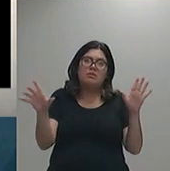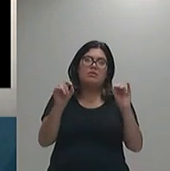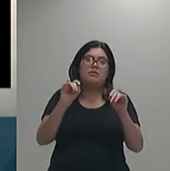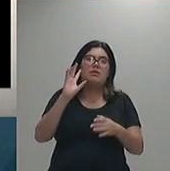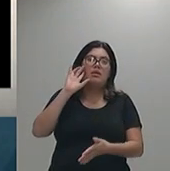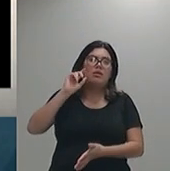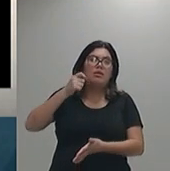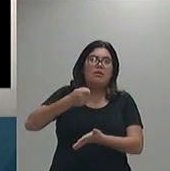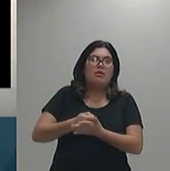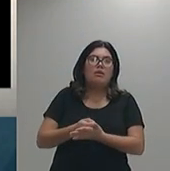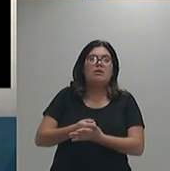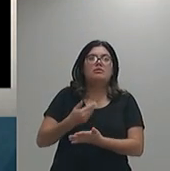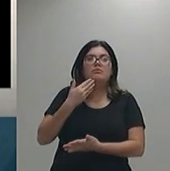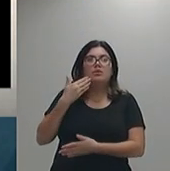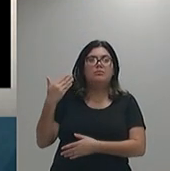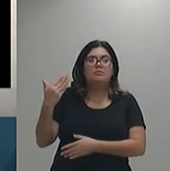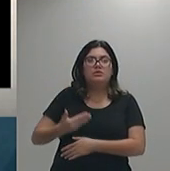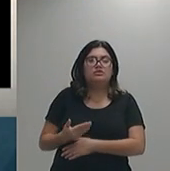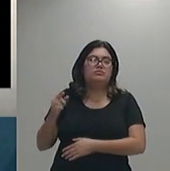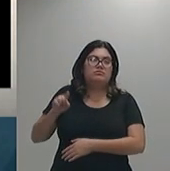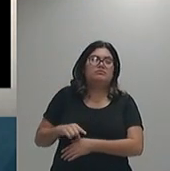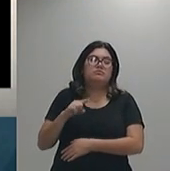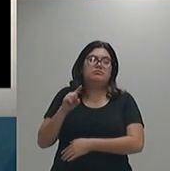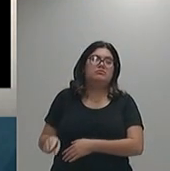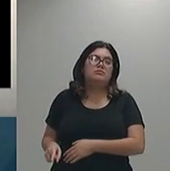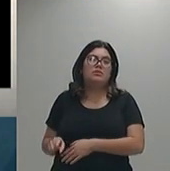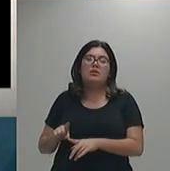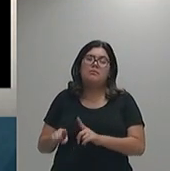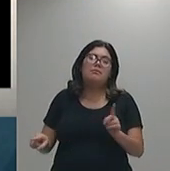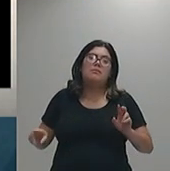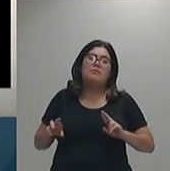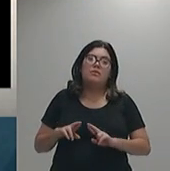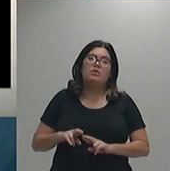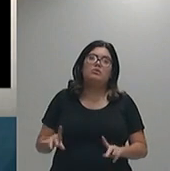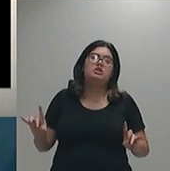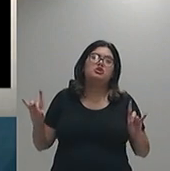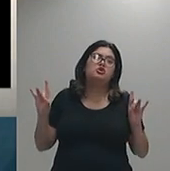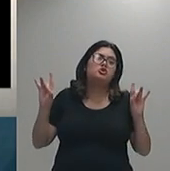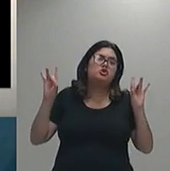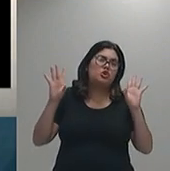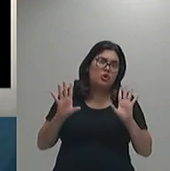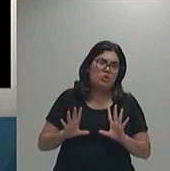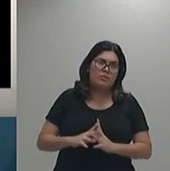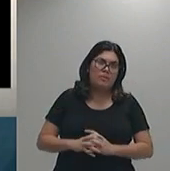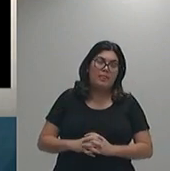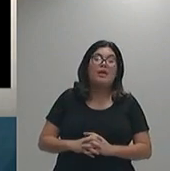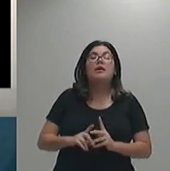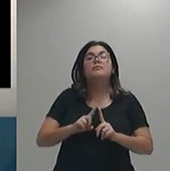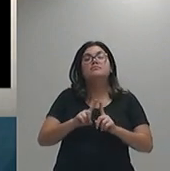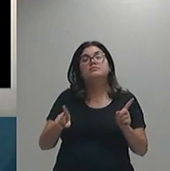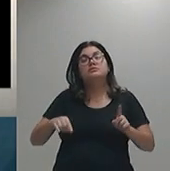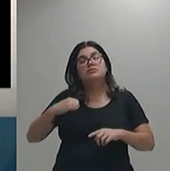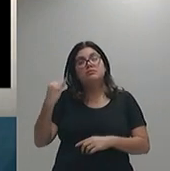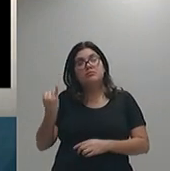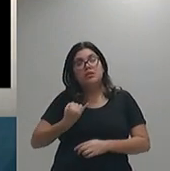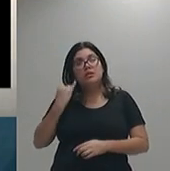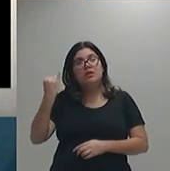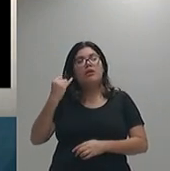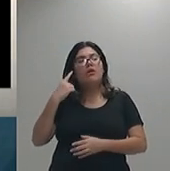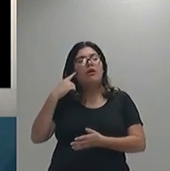indeferiu o meu pedido de extinção mas não é só é importante é consignar